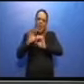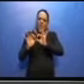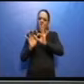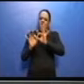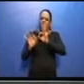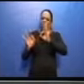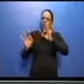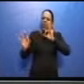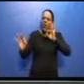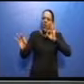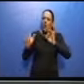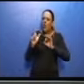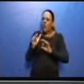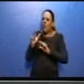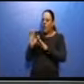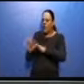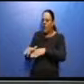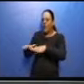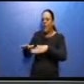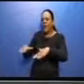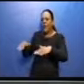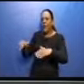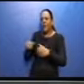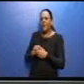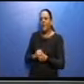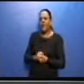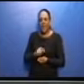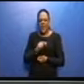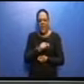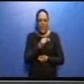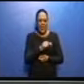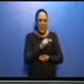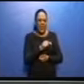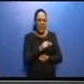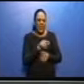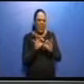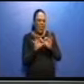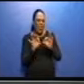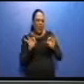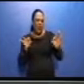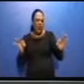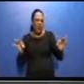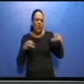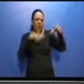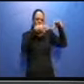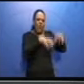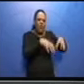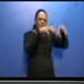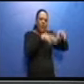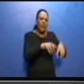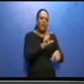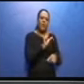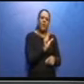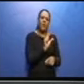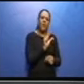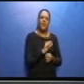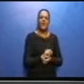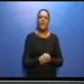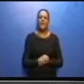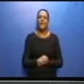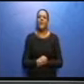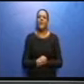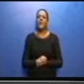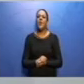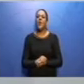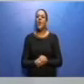uma influência da continentalidade. Então há uma presença menor de chuva nas regiões aqui mais claras. Pessoal, o tema da